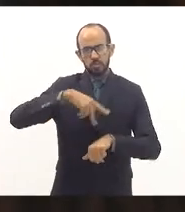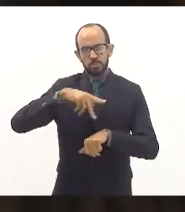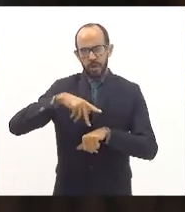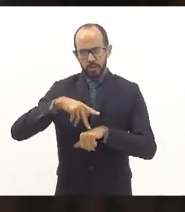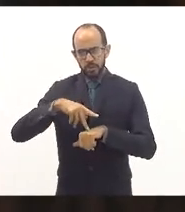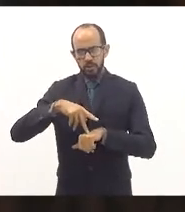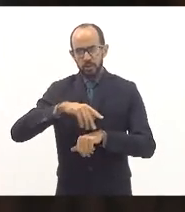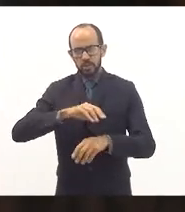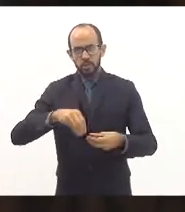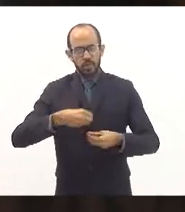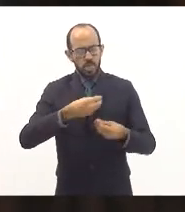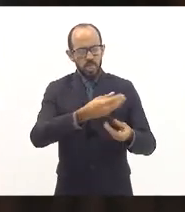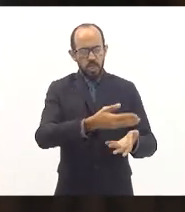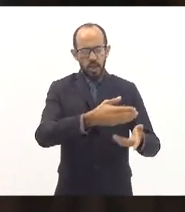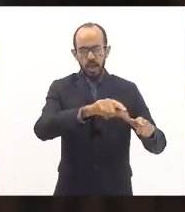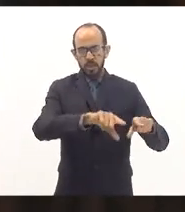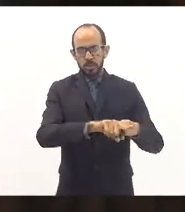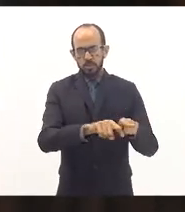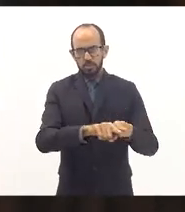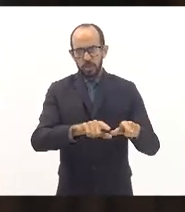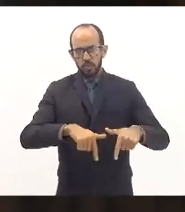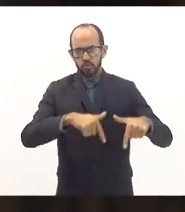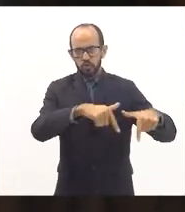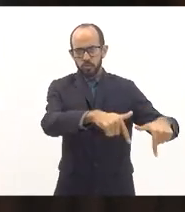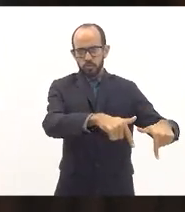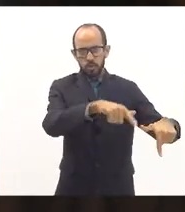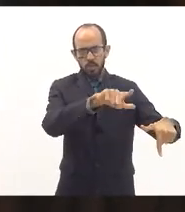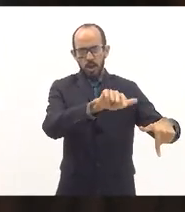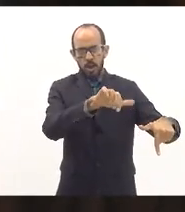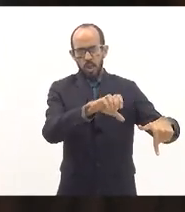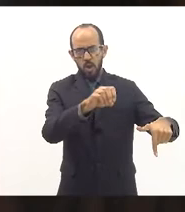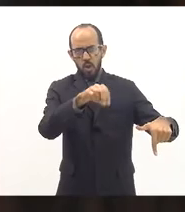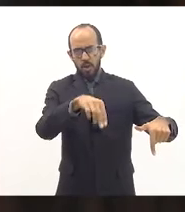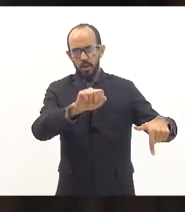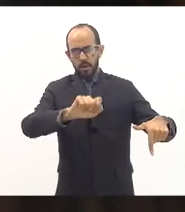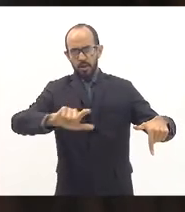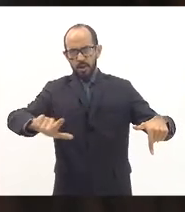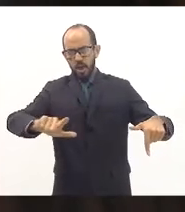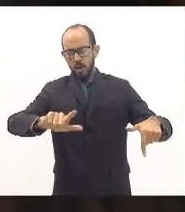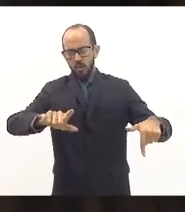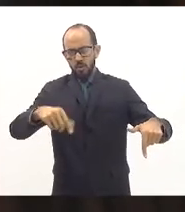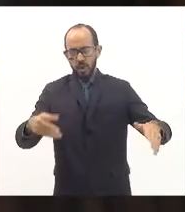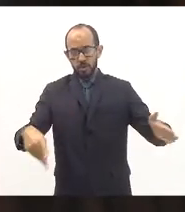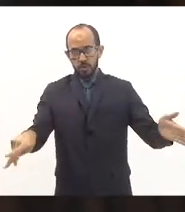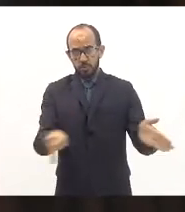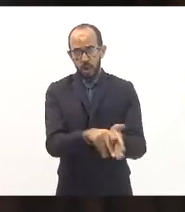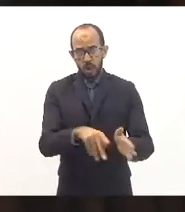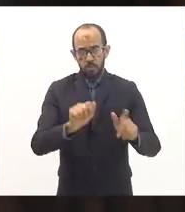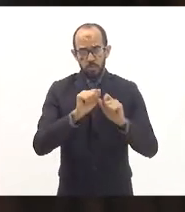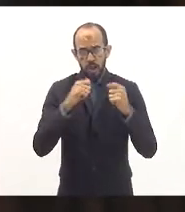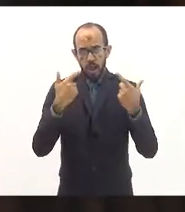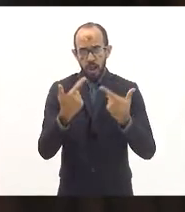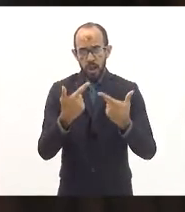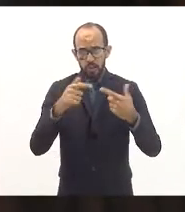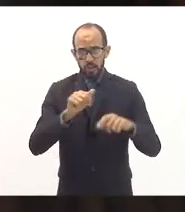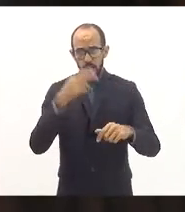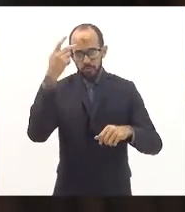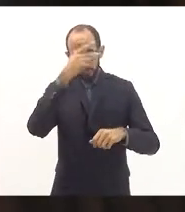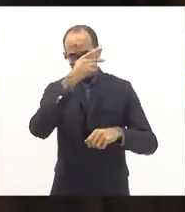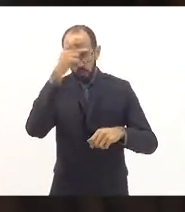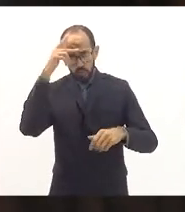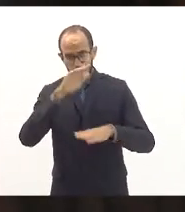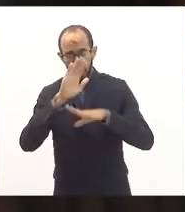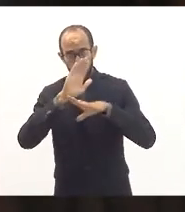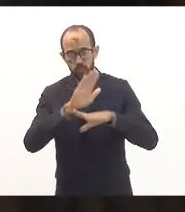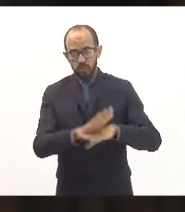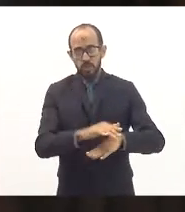a entrega do diploma Leonel Brizola, comenda desta Casa Legislativa, a personalidades que